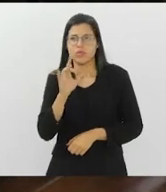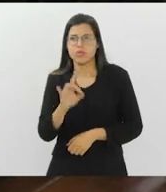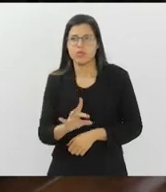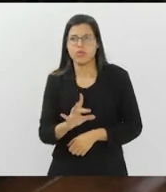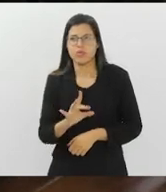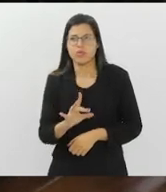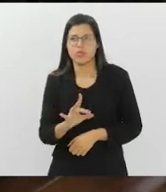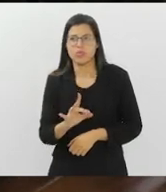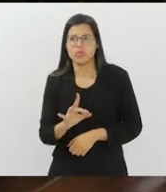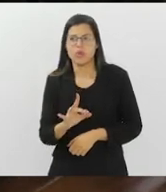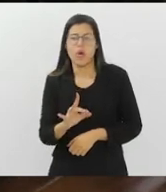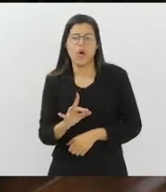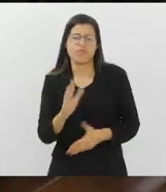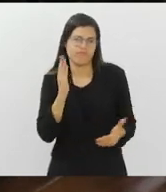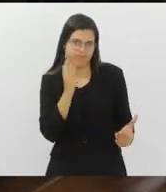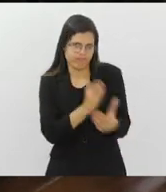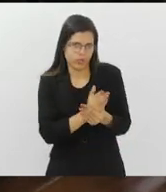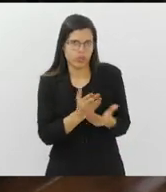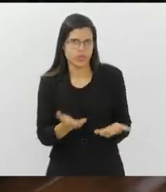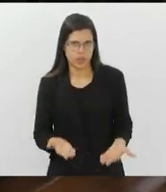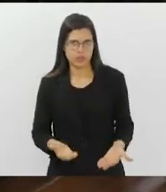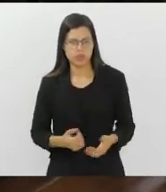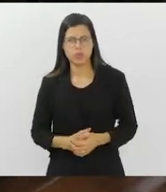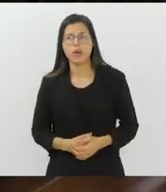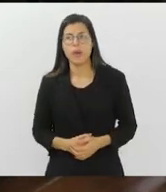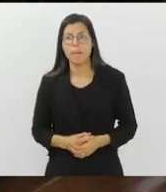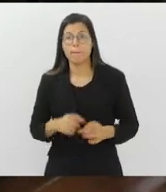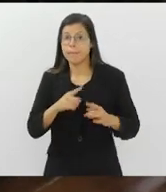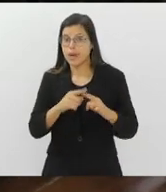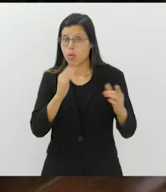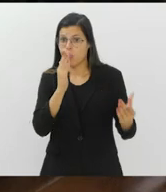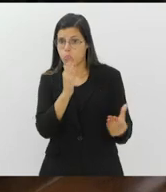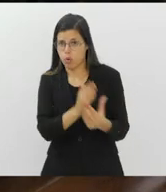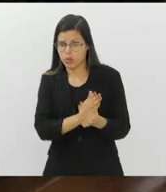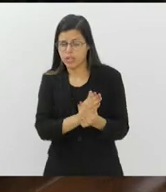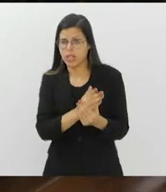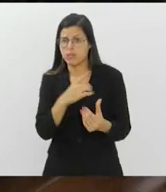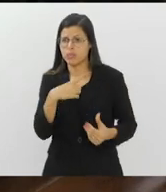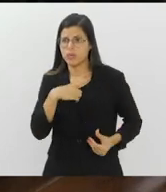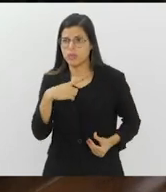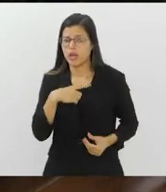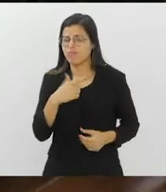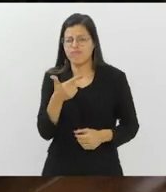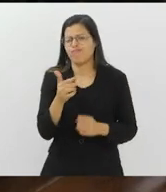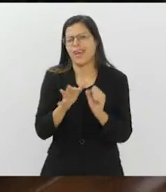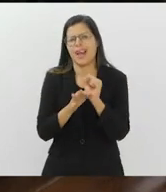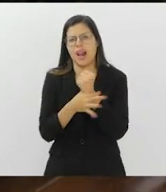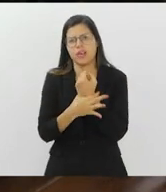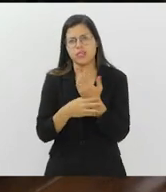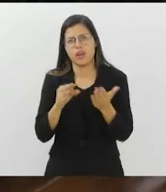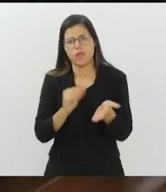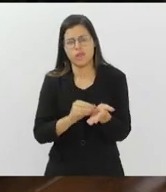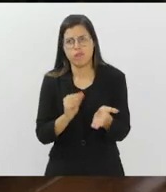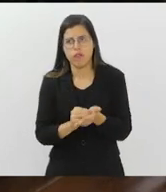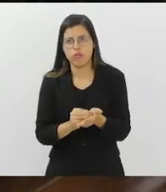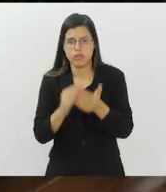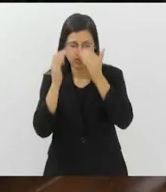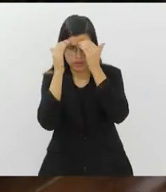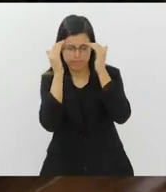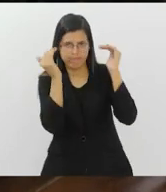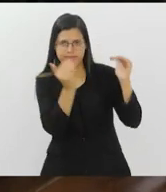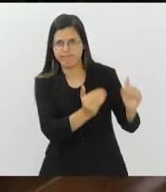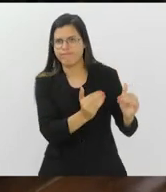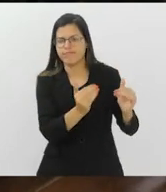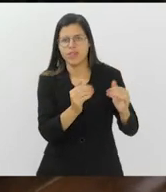de liminares. Mesmo tendo liminares, sentenças, não temos garantias do cumprimento dessas e nada é